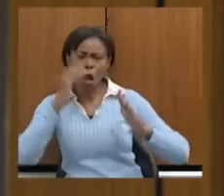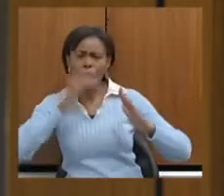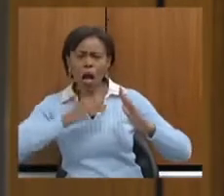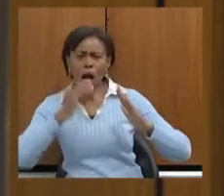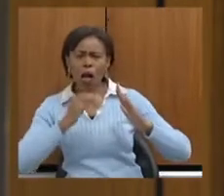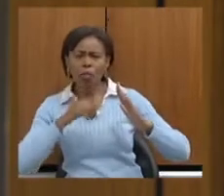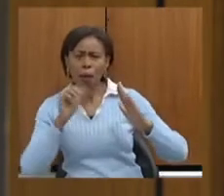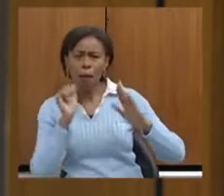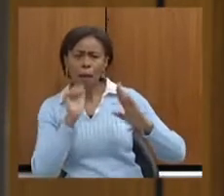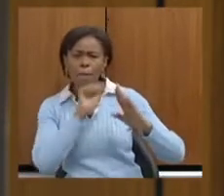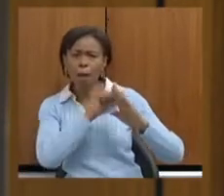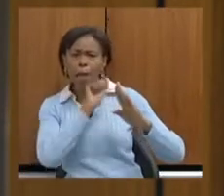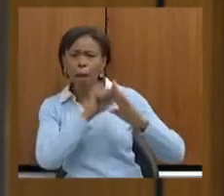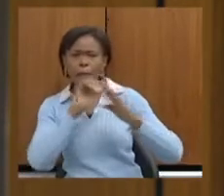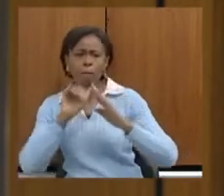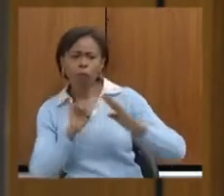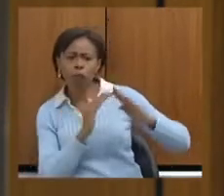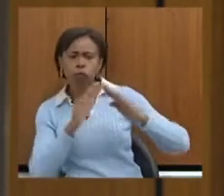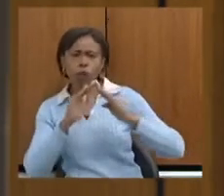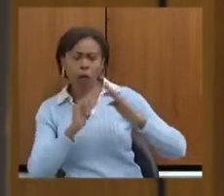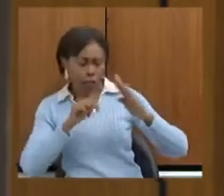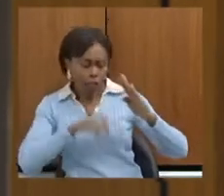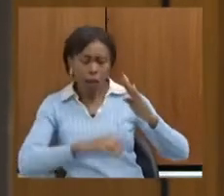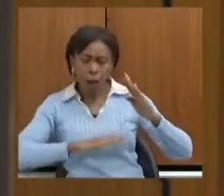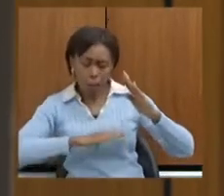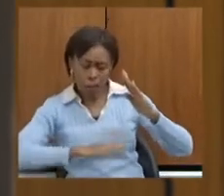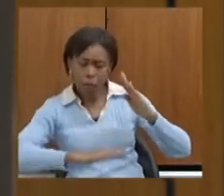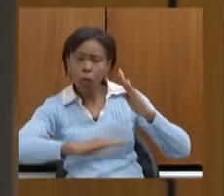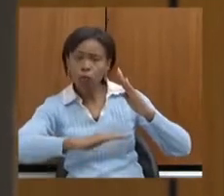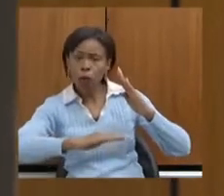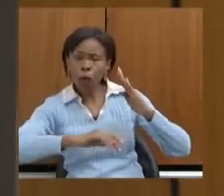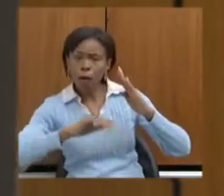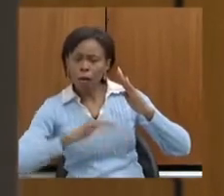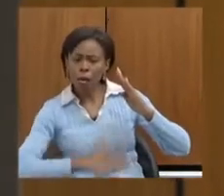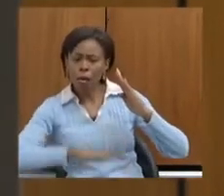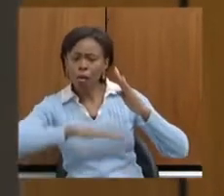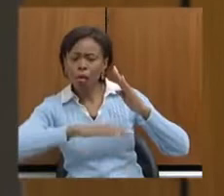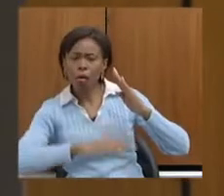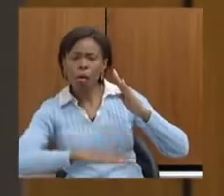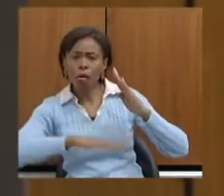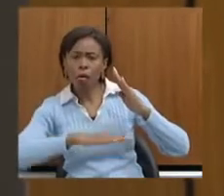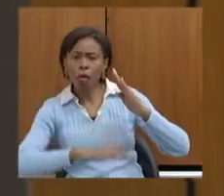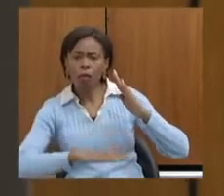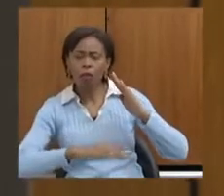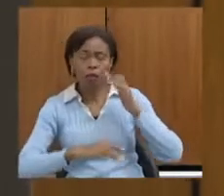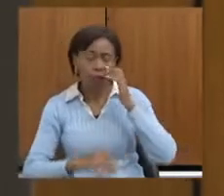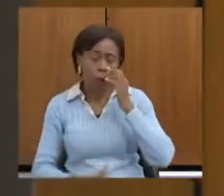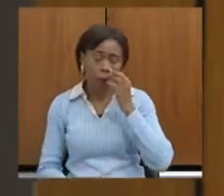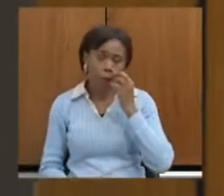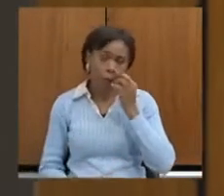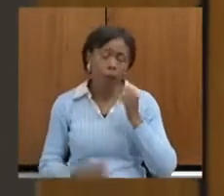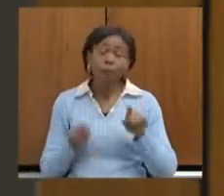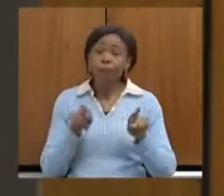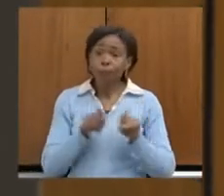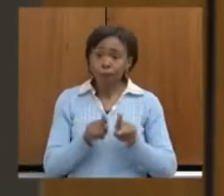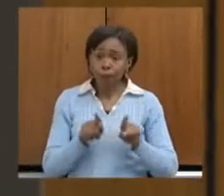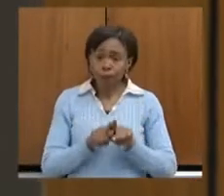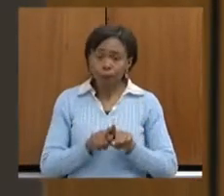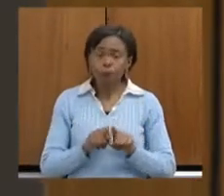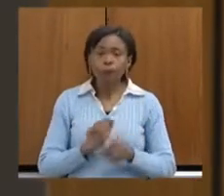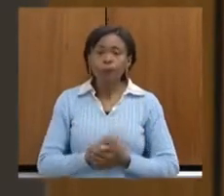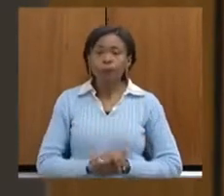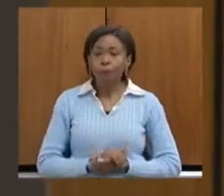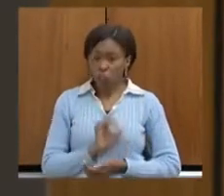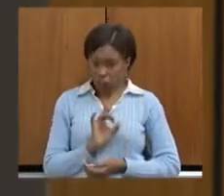da igual isso aqui Ah e não parou só por aí não e não parou só